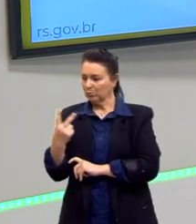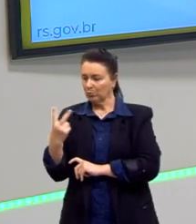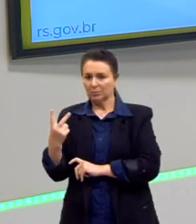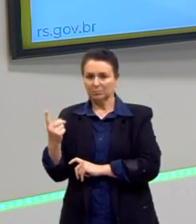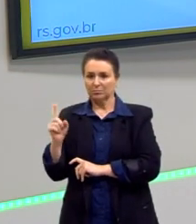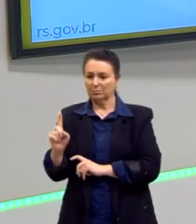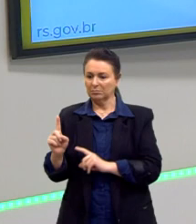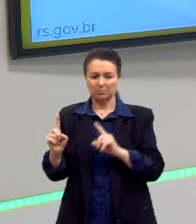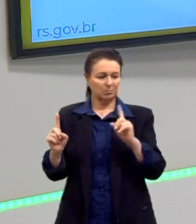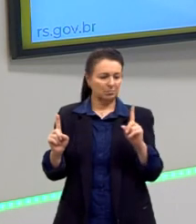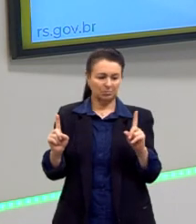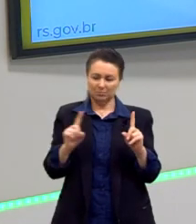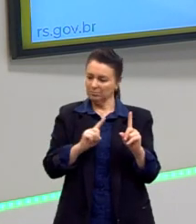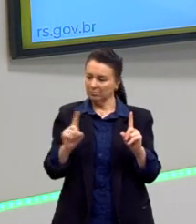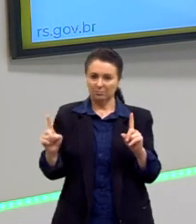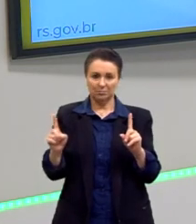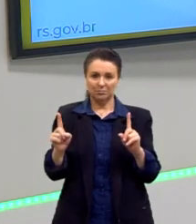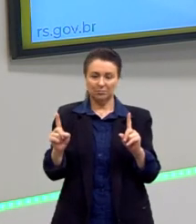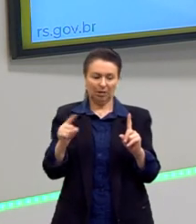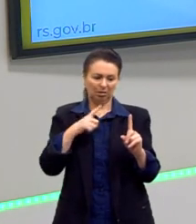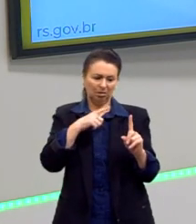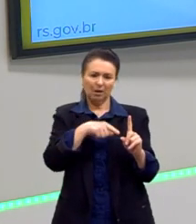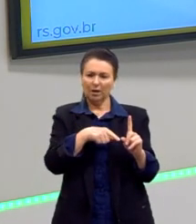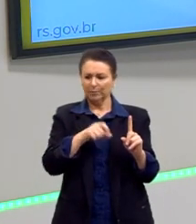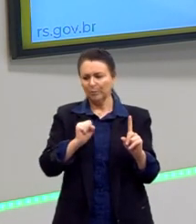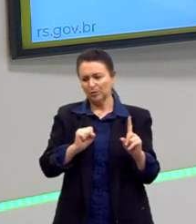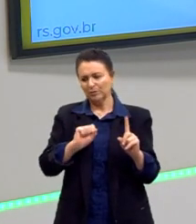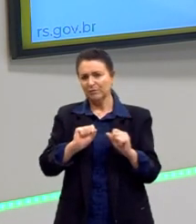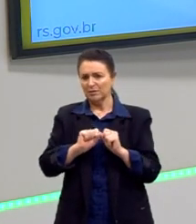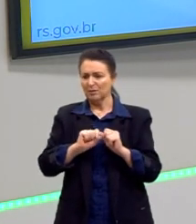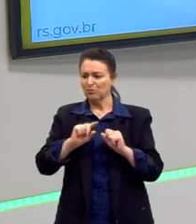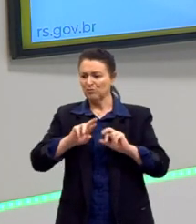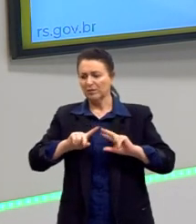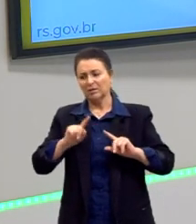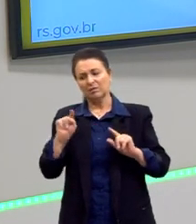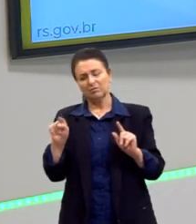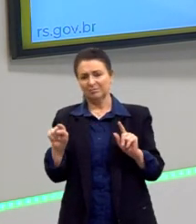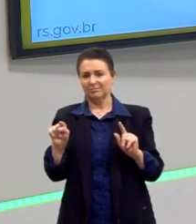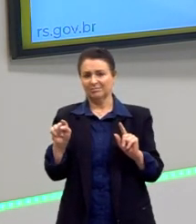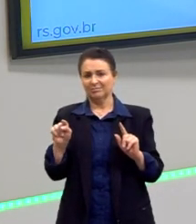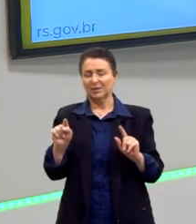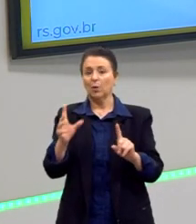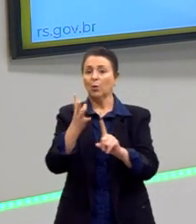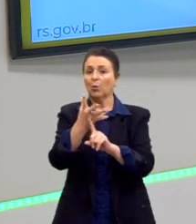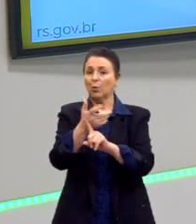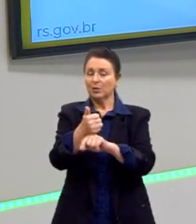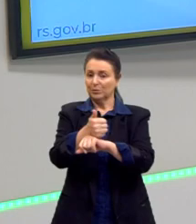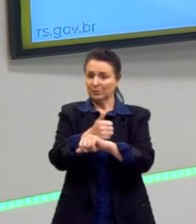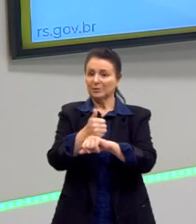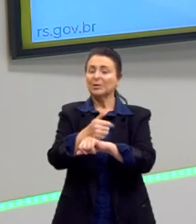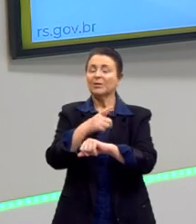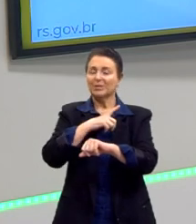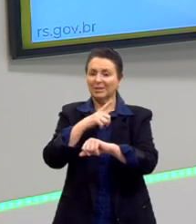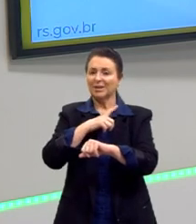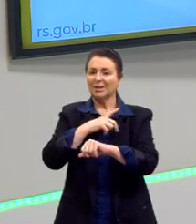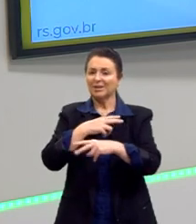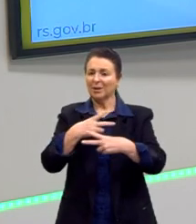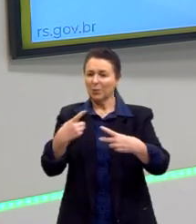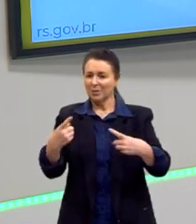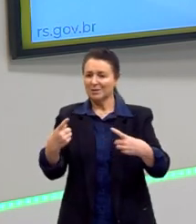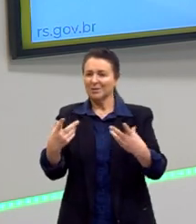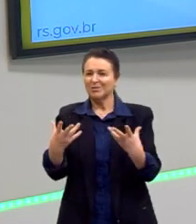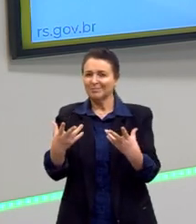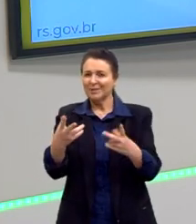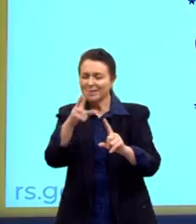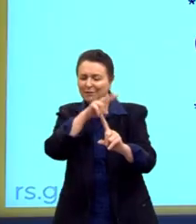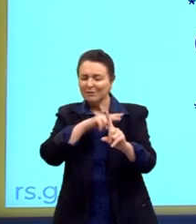isso tem mas poderia ser diferente Ou tem etc e tal então o artista tem essa essa pitada de social